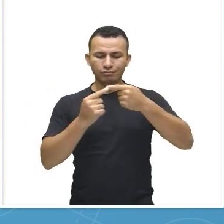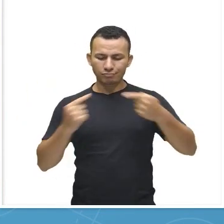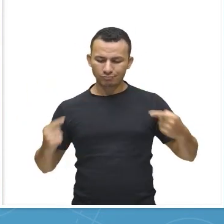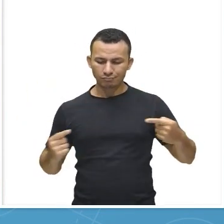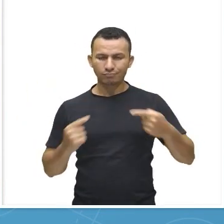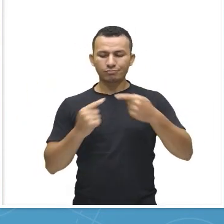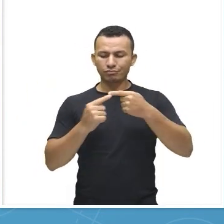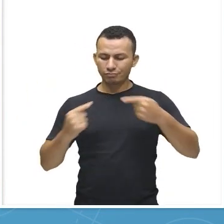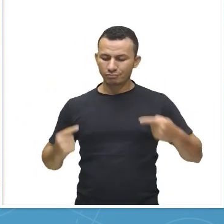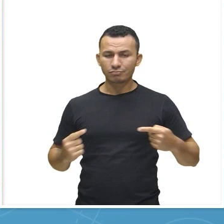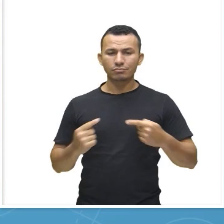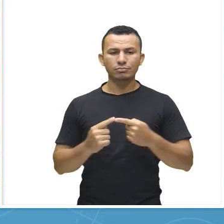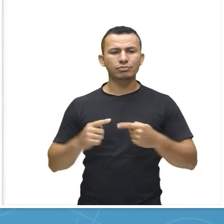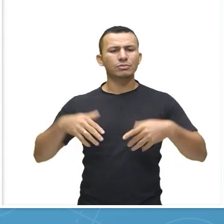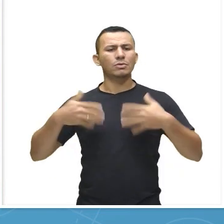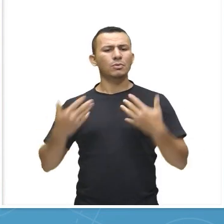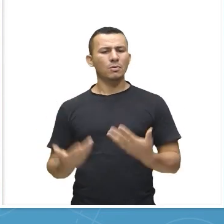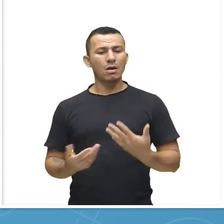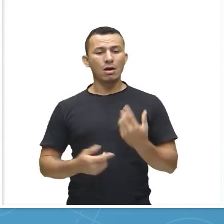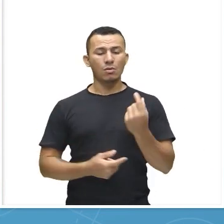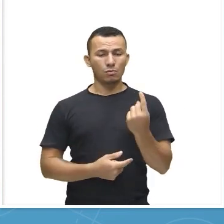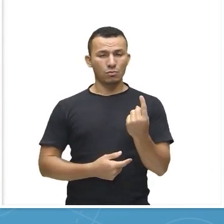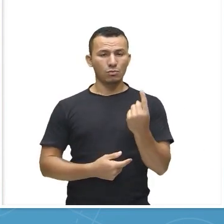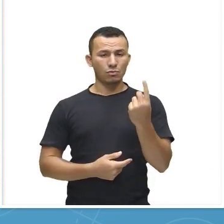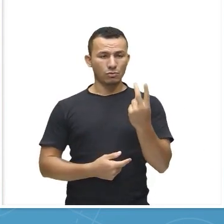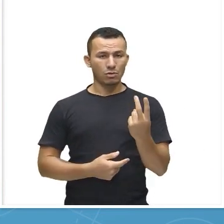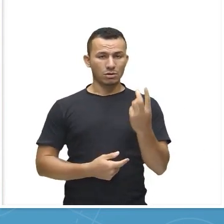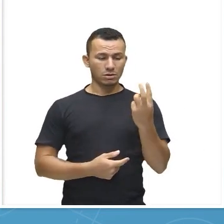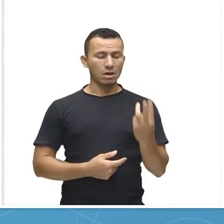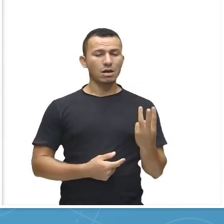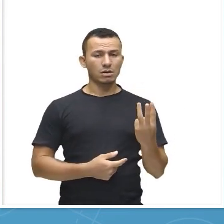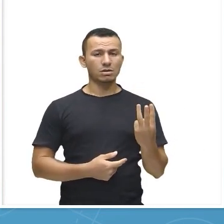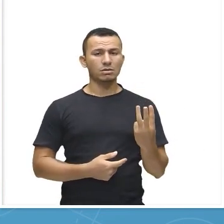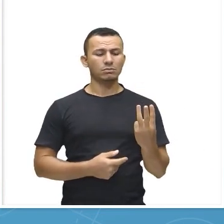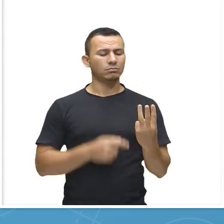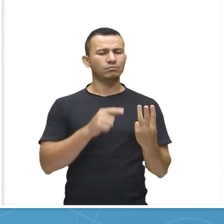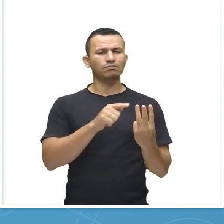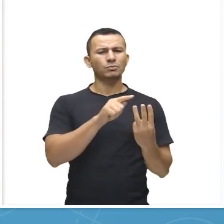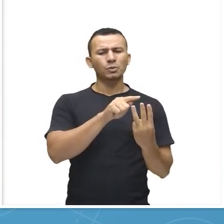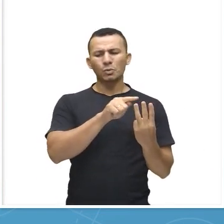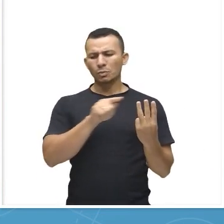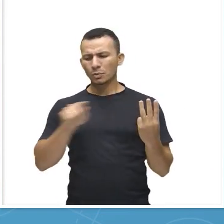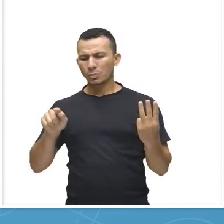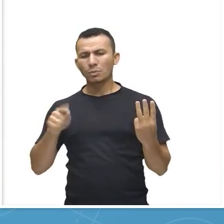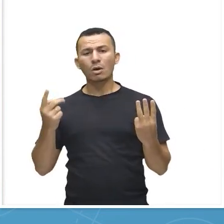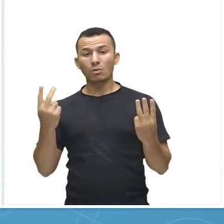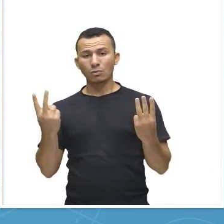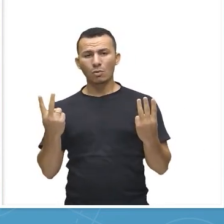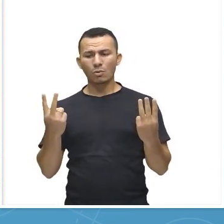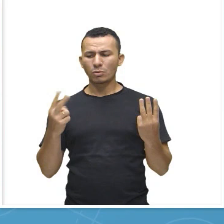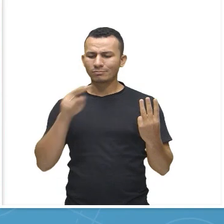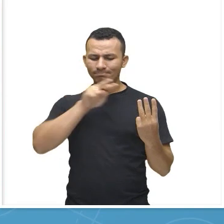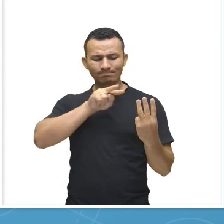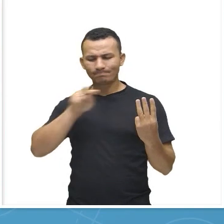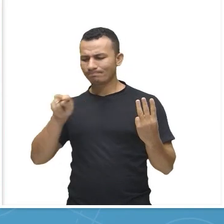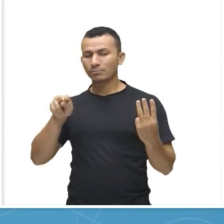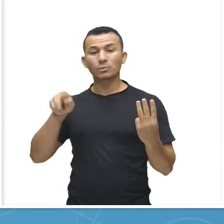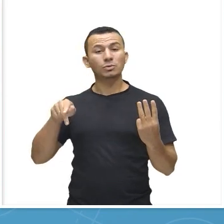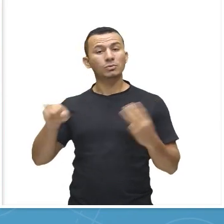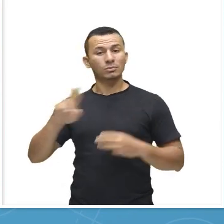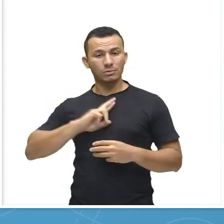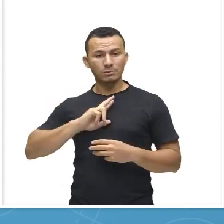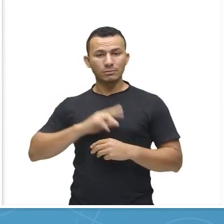Maciços antigos, planícies centrais, cordilheiras recentes. Aí você vai ver a coluna 2. Você vai olhar e vai marcar.